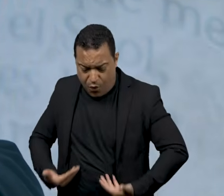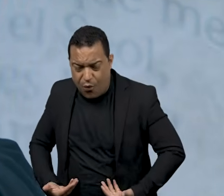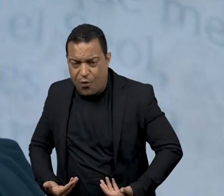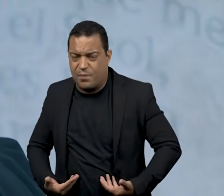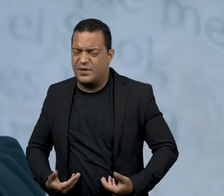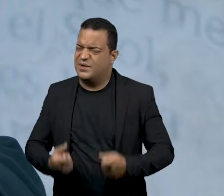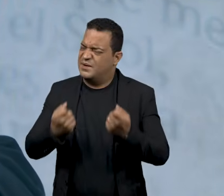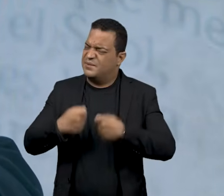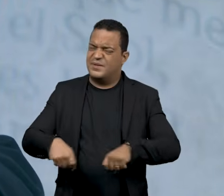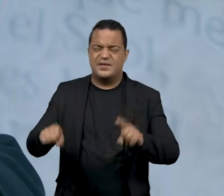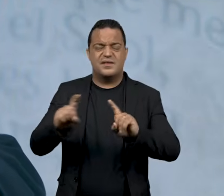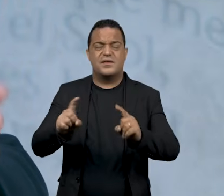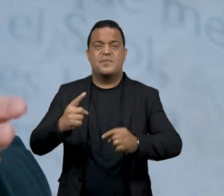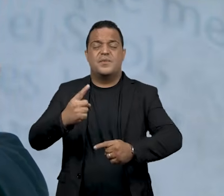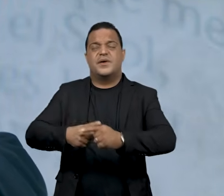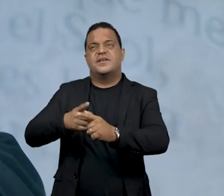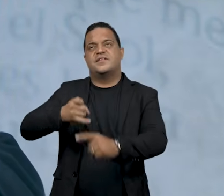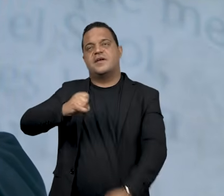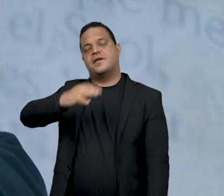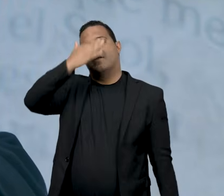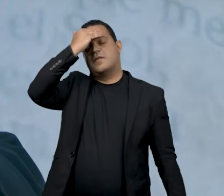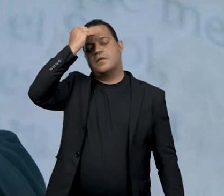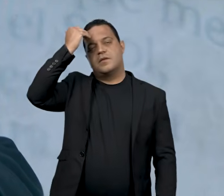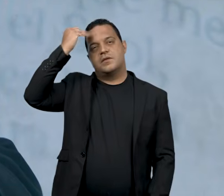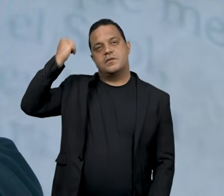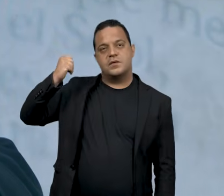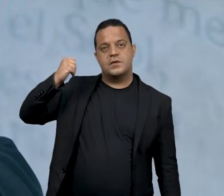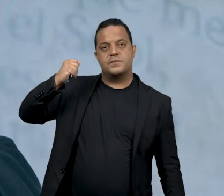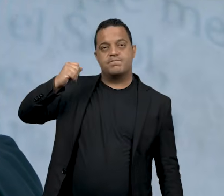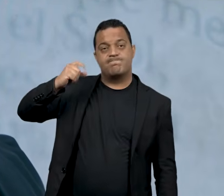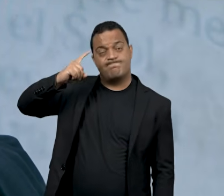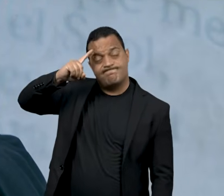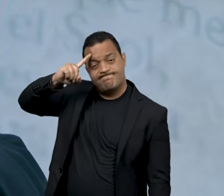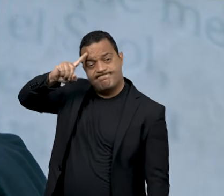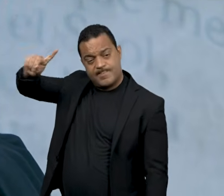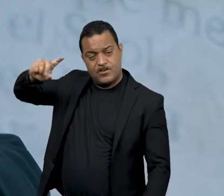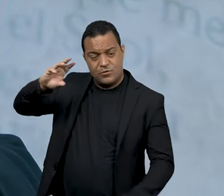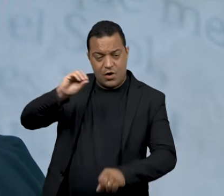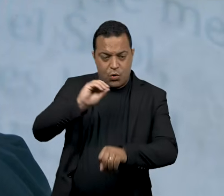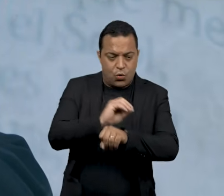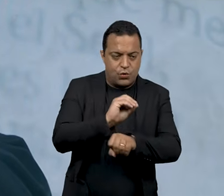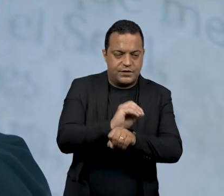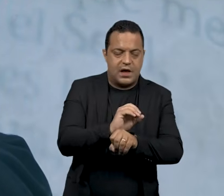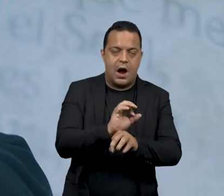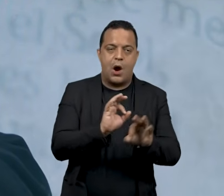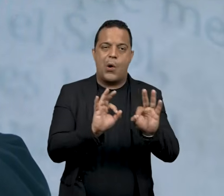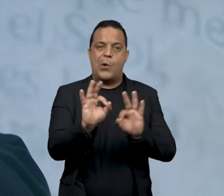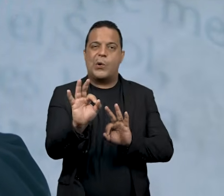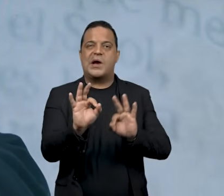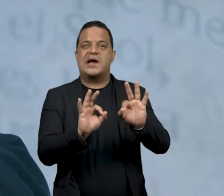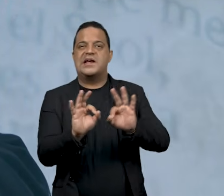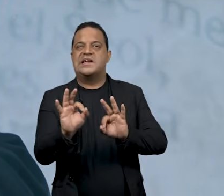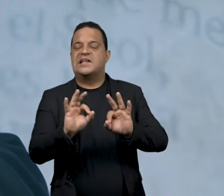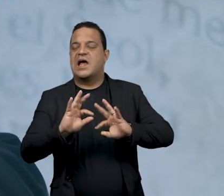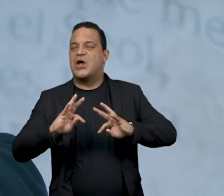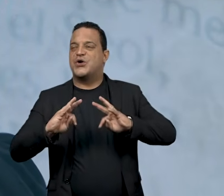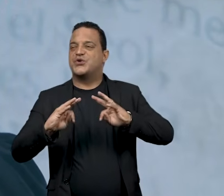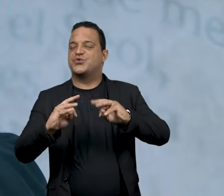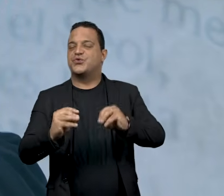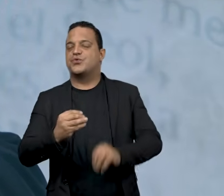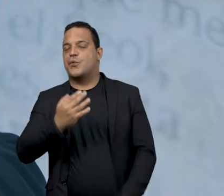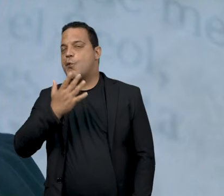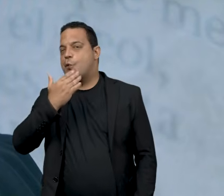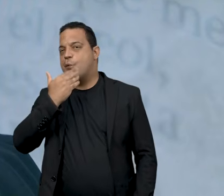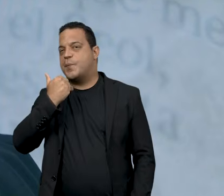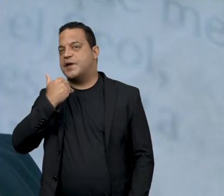havemos de vestir. Se nós estamos na presença do Senhor, com sabedoria na nossa mente, tudo isso vai estar muito bem